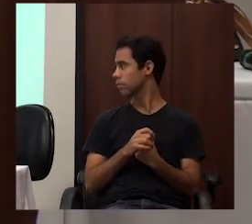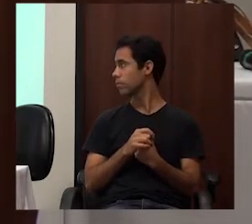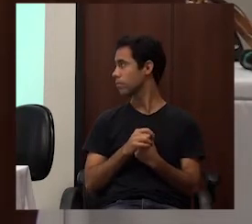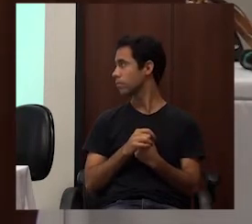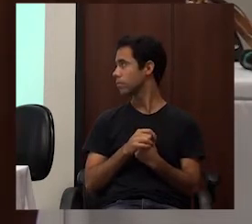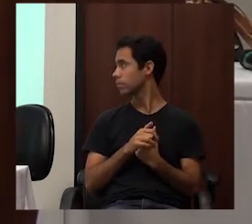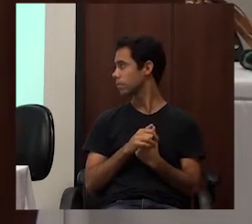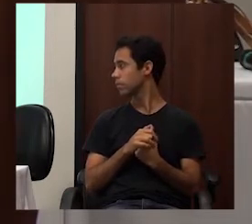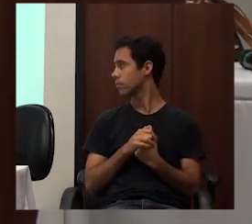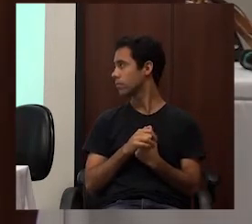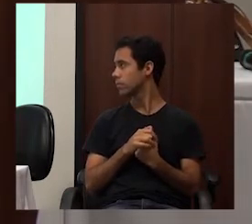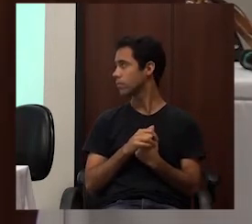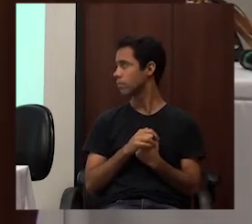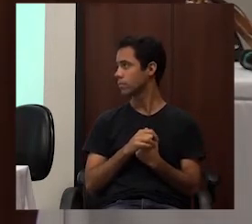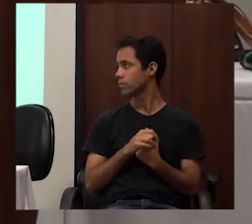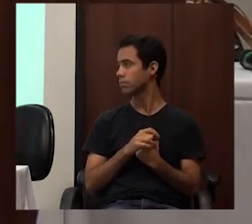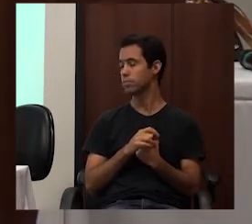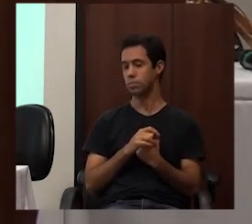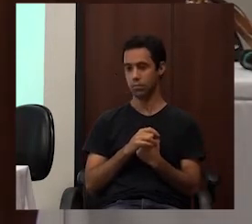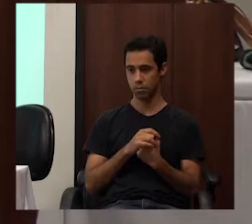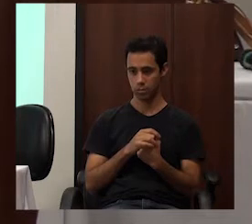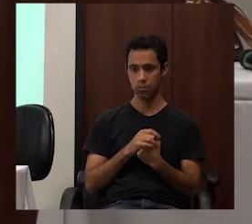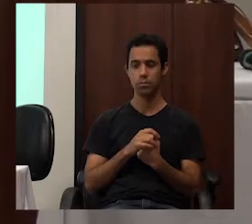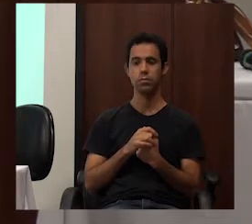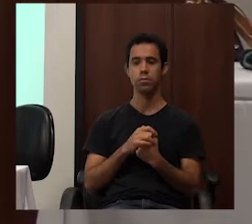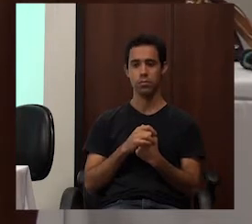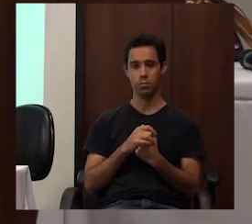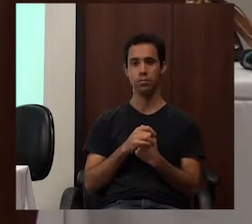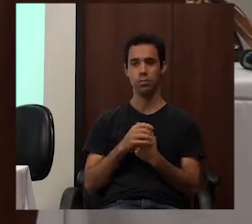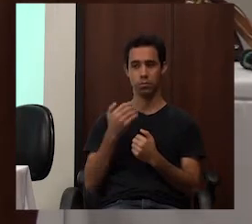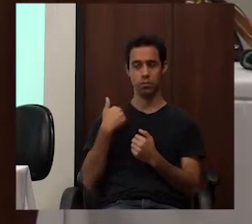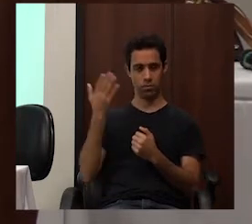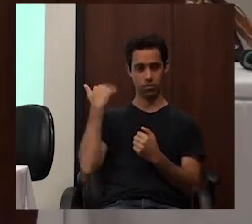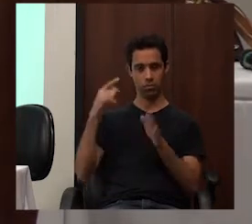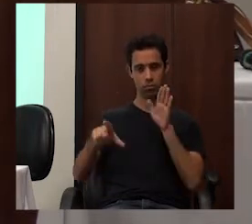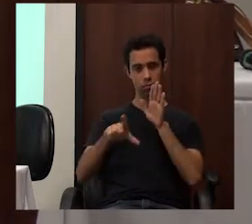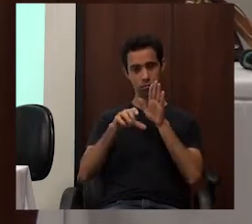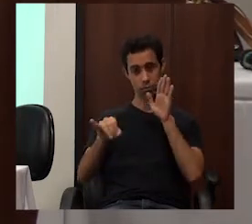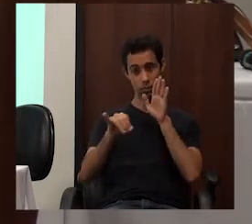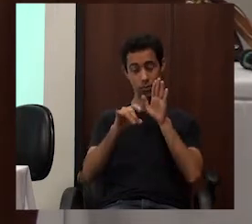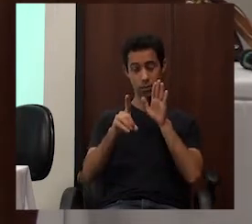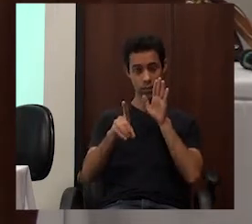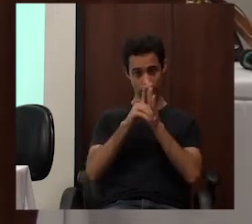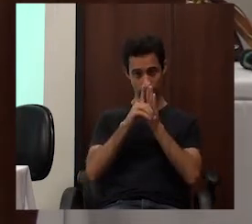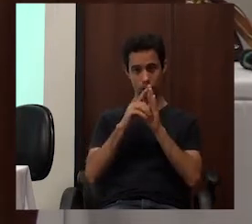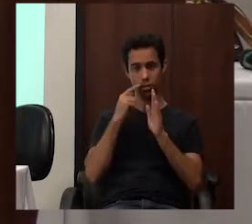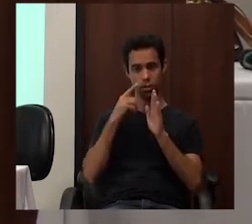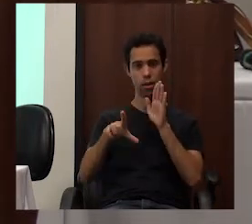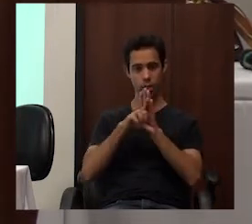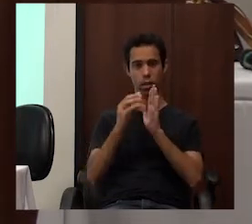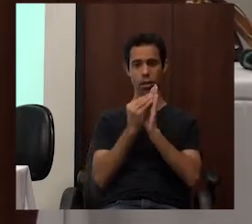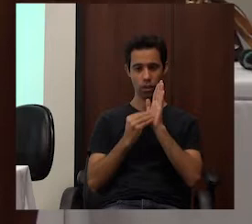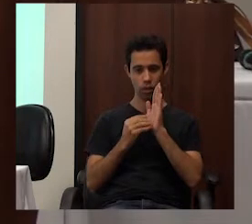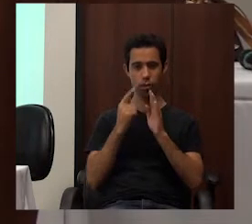Bom, mais recentemente a gente teve o decreto legislativo 186 de 2008, que aprovou o texto